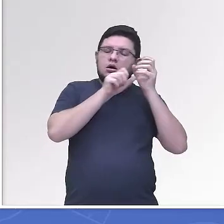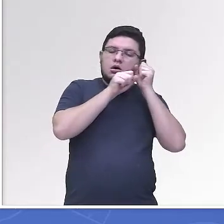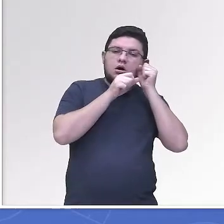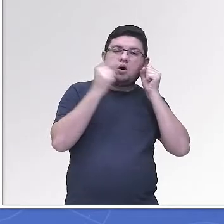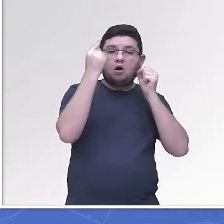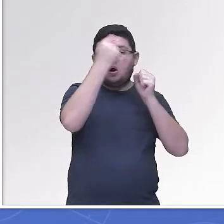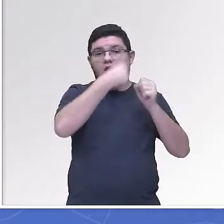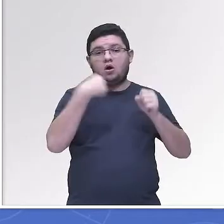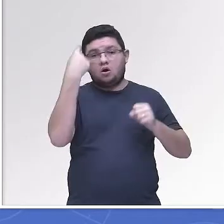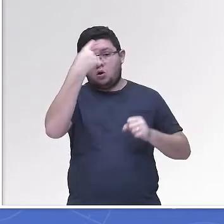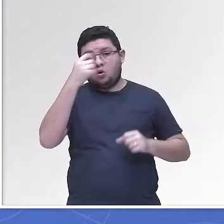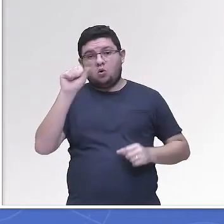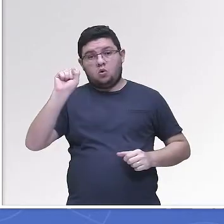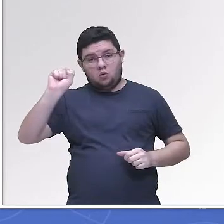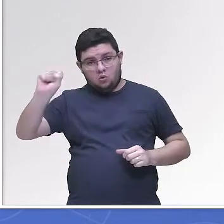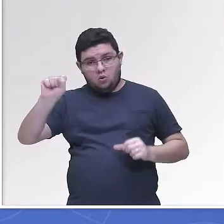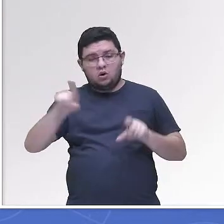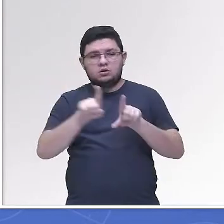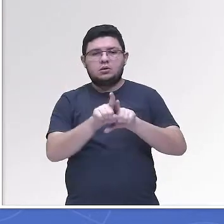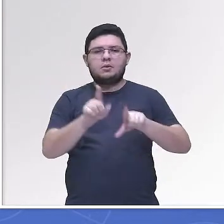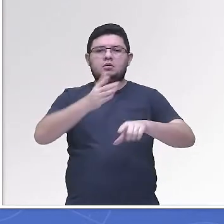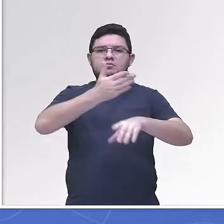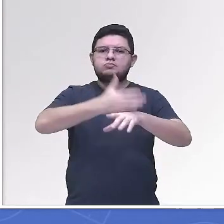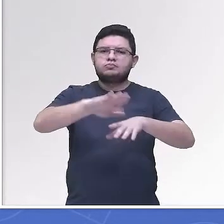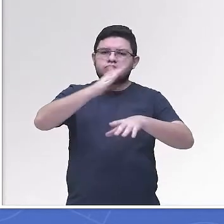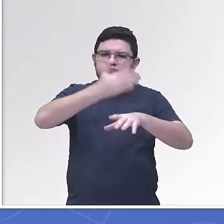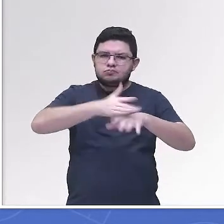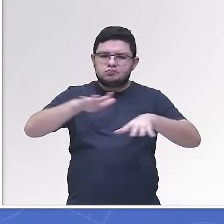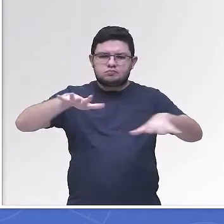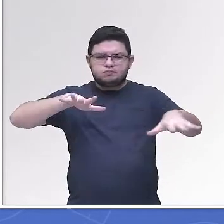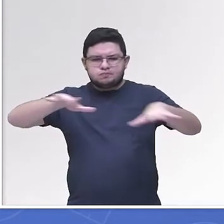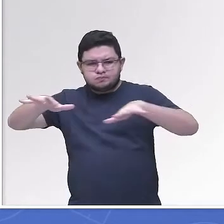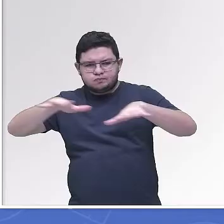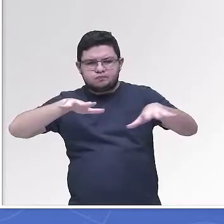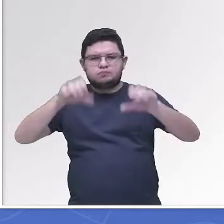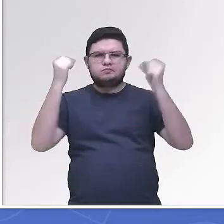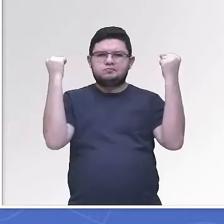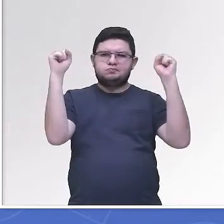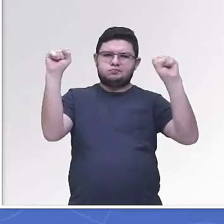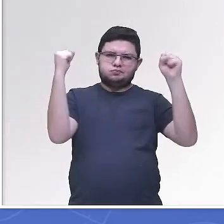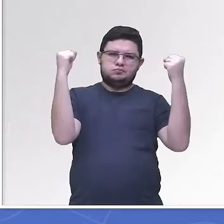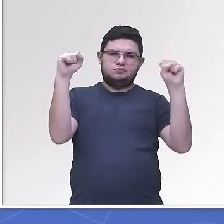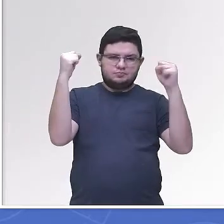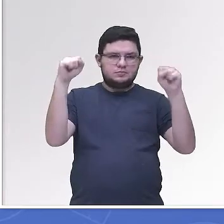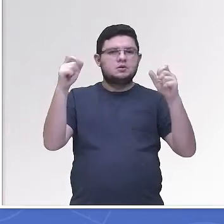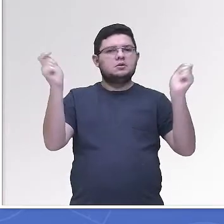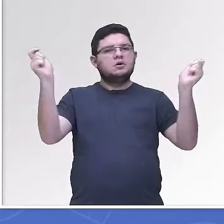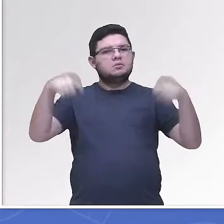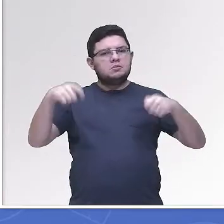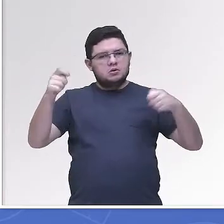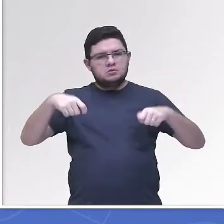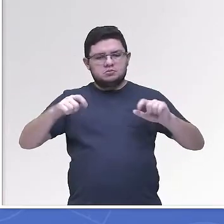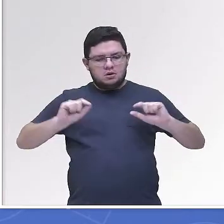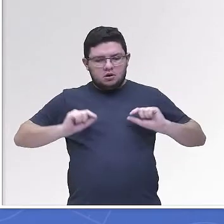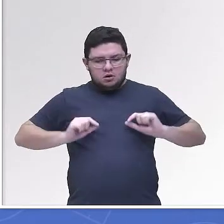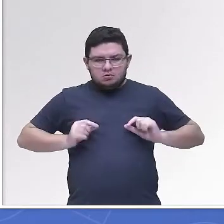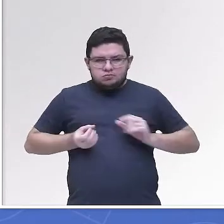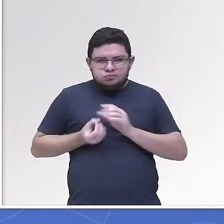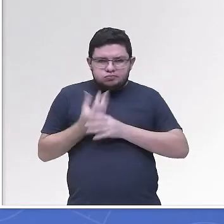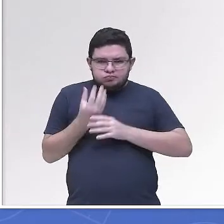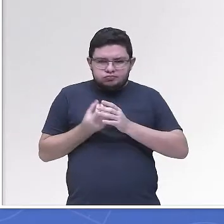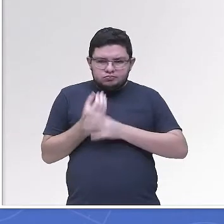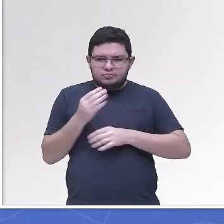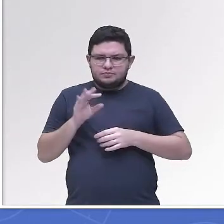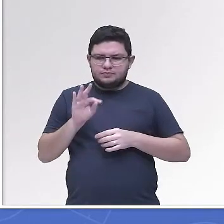física consegue fazer com que o organismo produza o triptofano e aí para estabilizar o hormônio